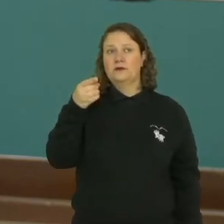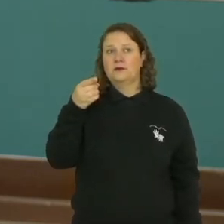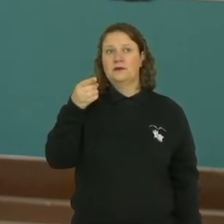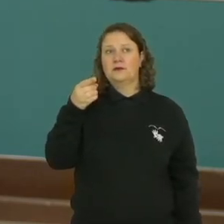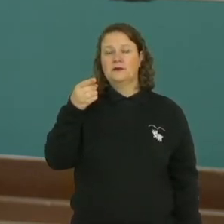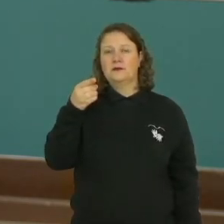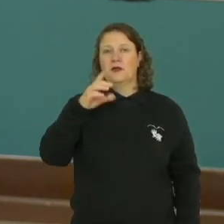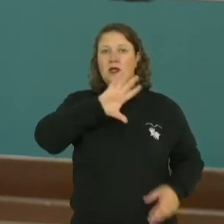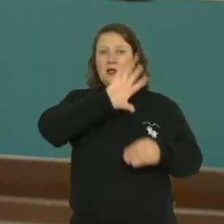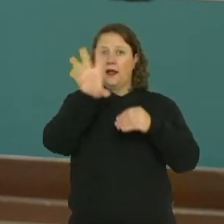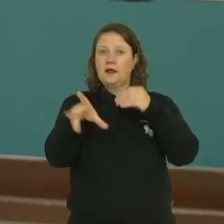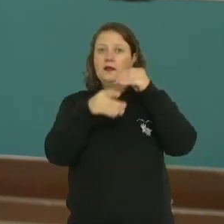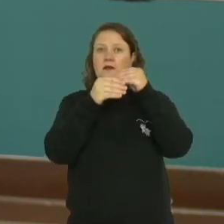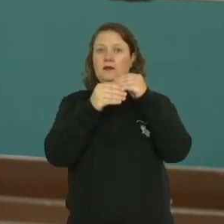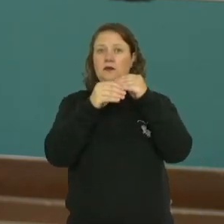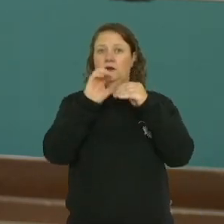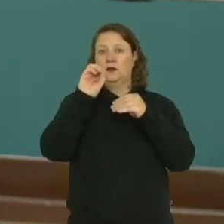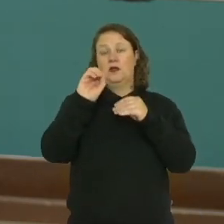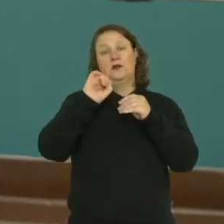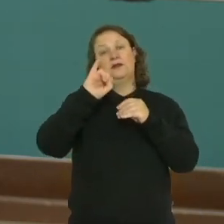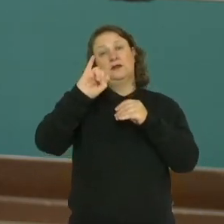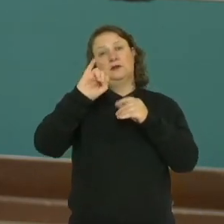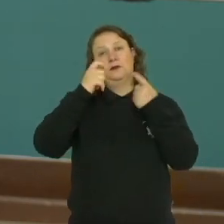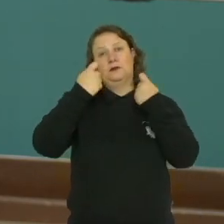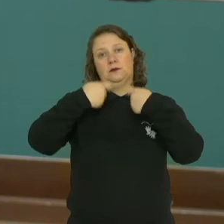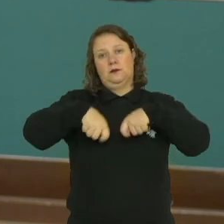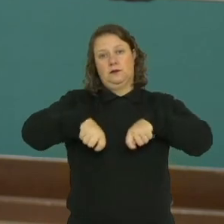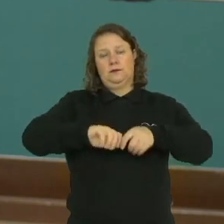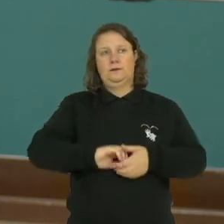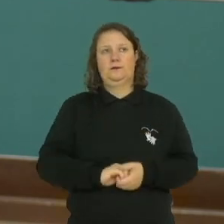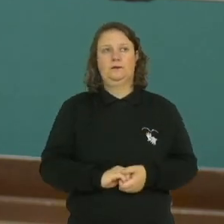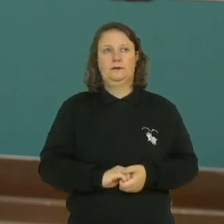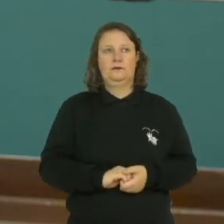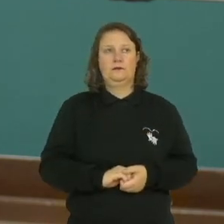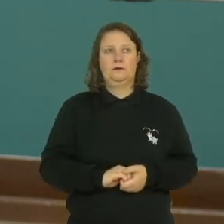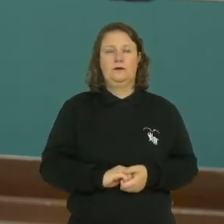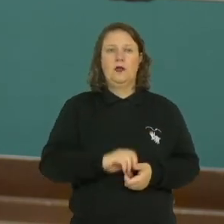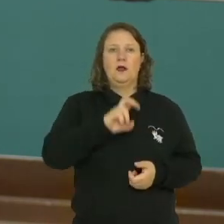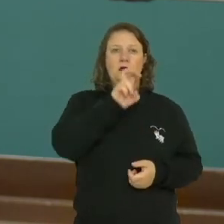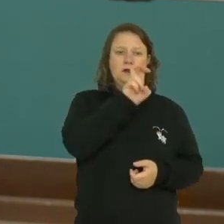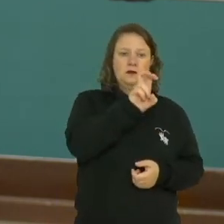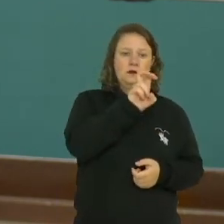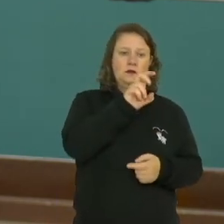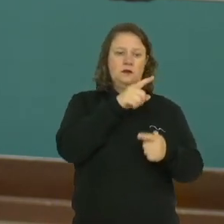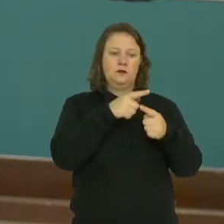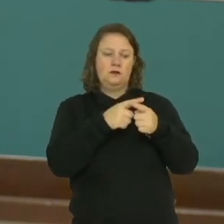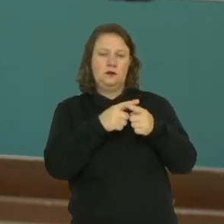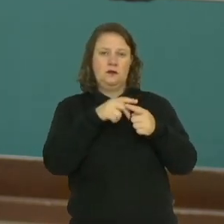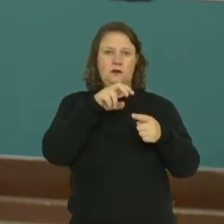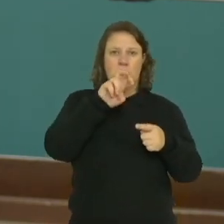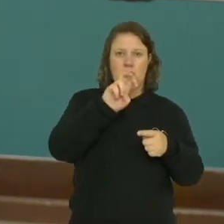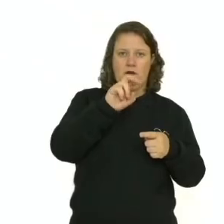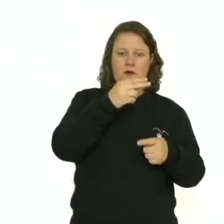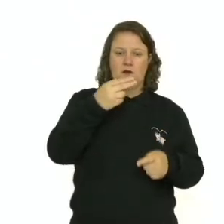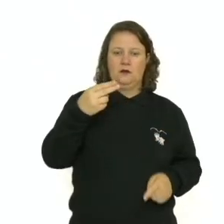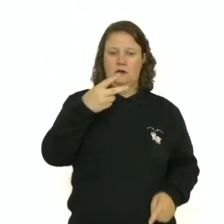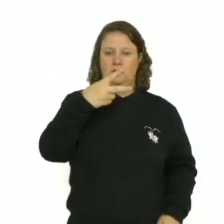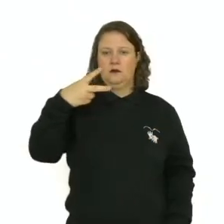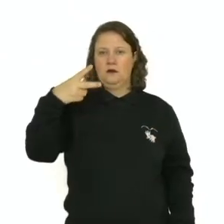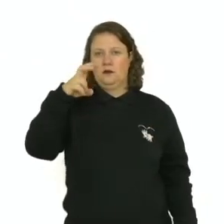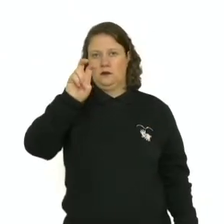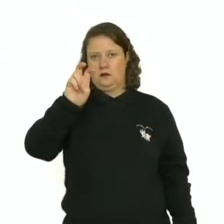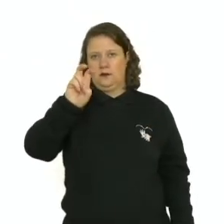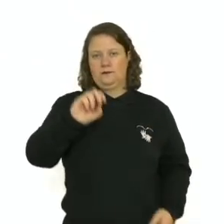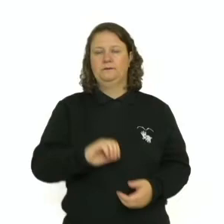sempre acrescenta 0 quando precisar. Mesma coisa para o 0,5. Faz o 5 ao quadrado, 5 vezes 5 dá